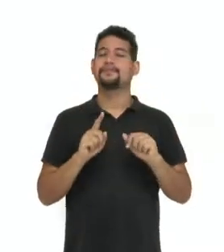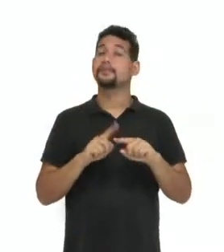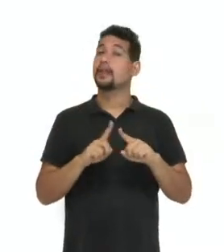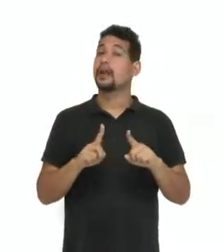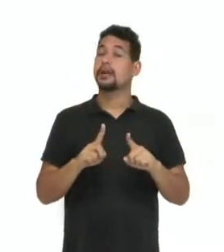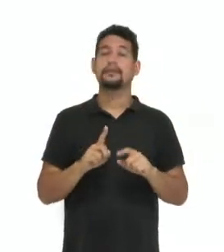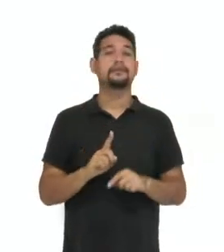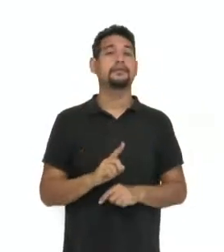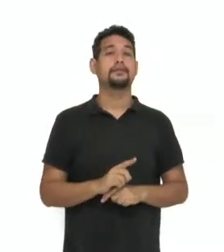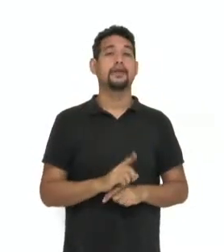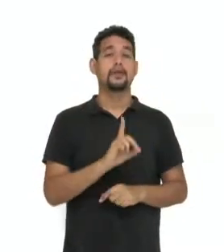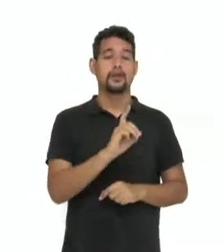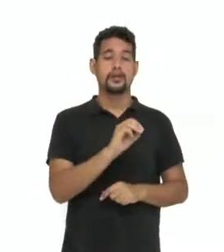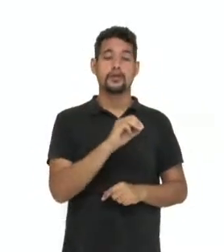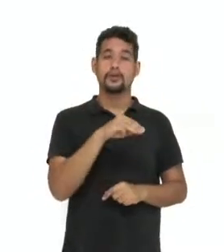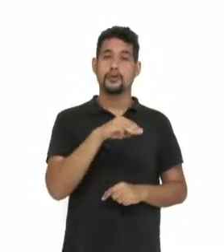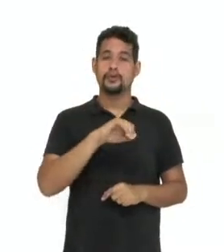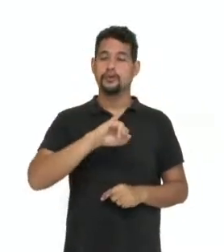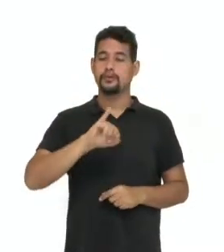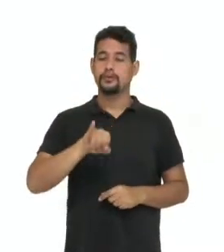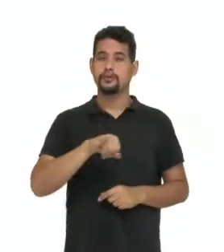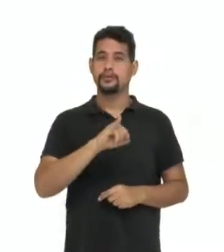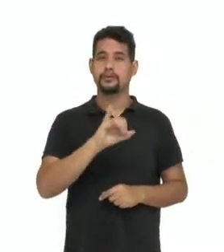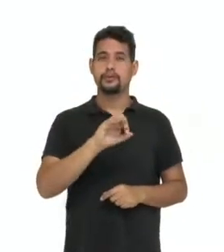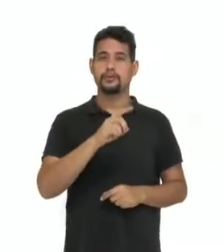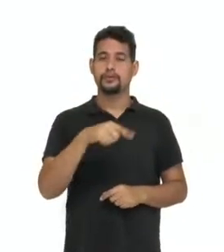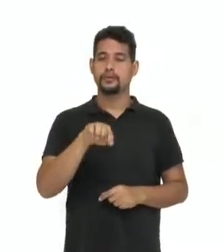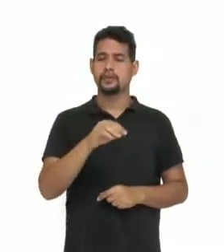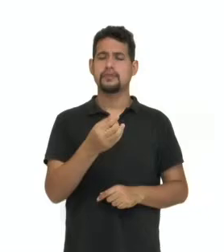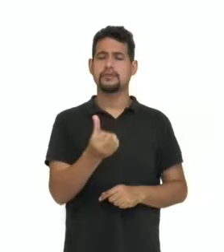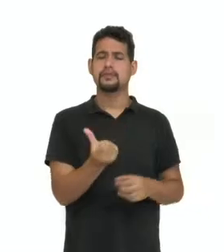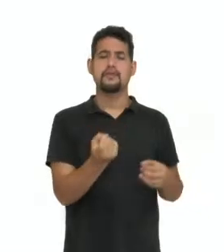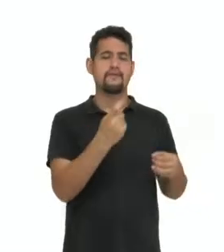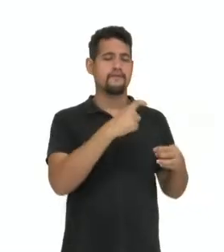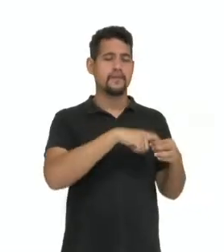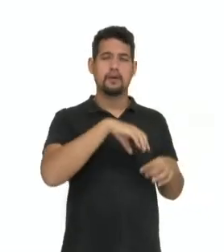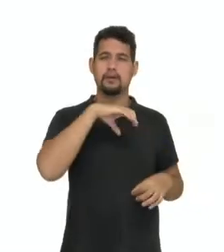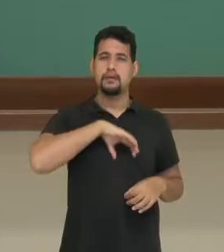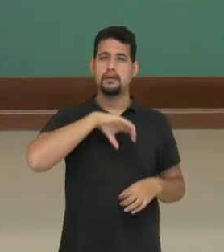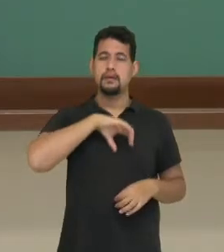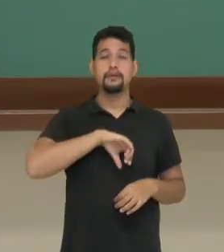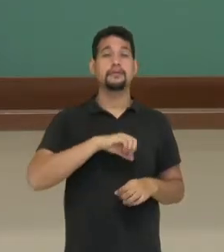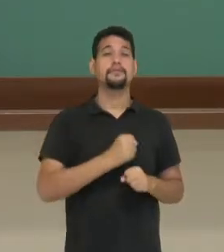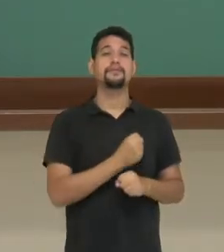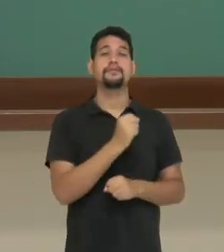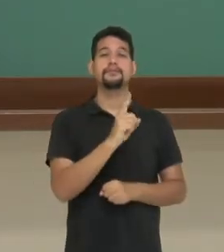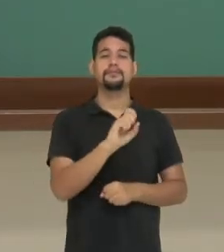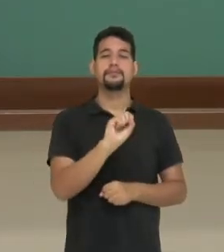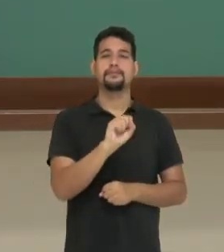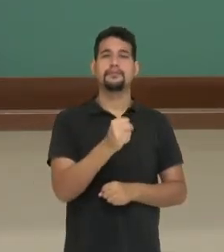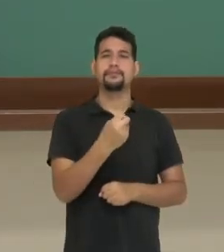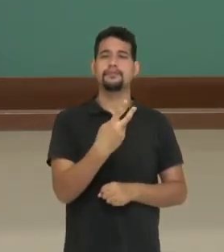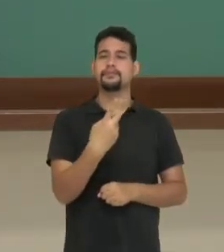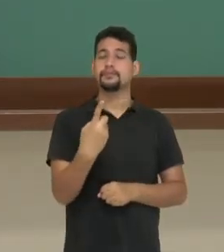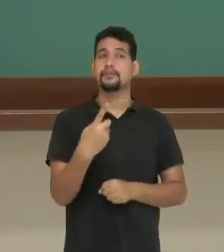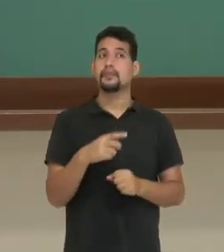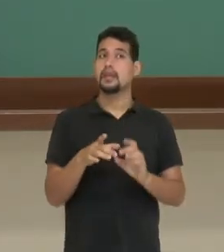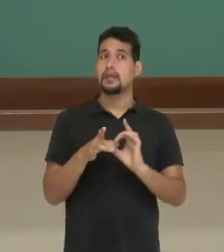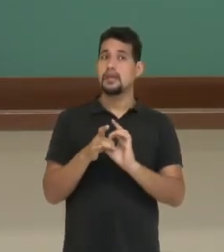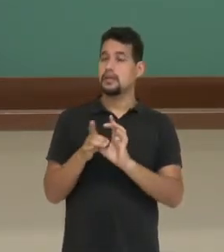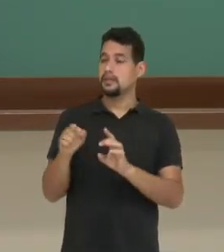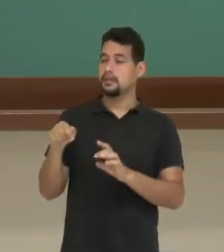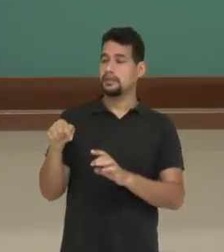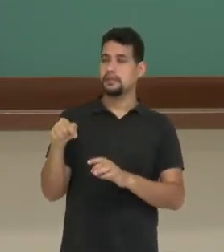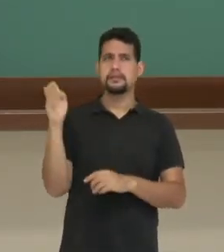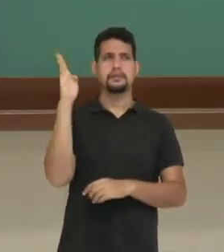Dom João VI volta para Portugal no ano de 1821 e deixa aqui no Brasil o